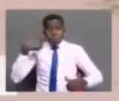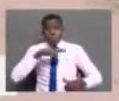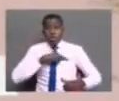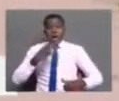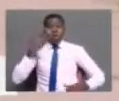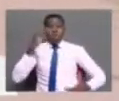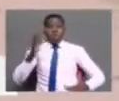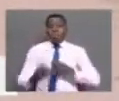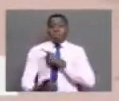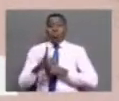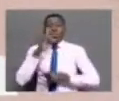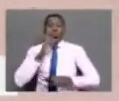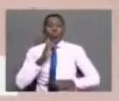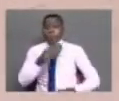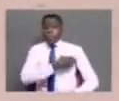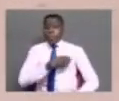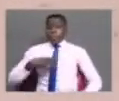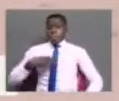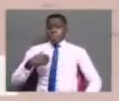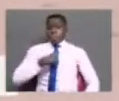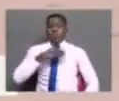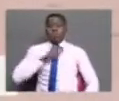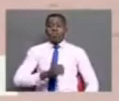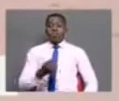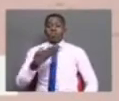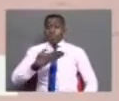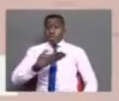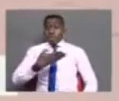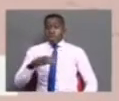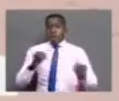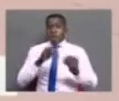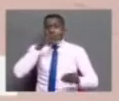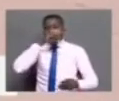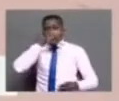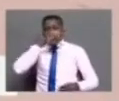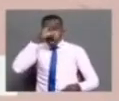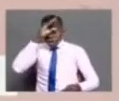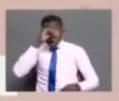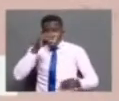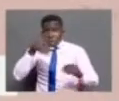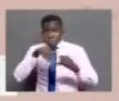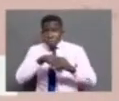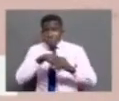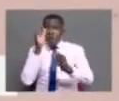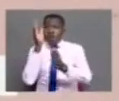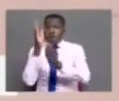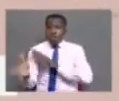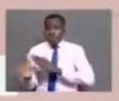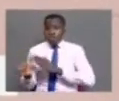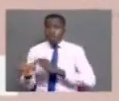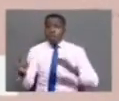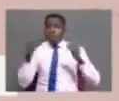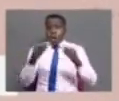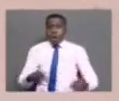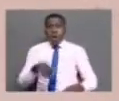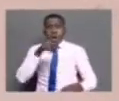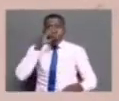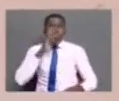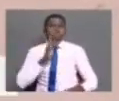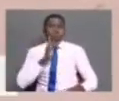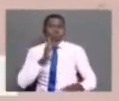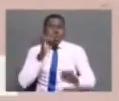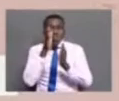mora uma mãe de sete filhos abandonada pelo marido totalmente isolada do mundo